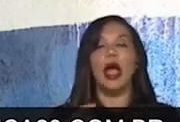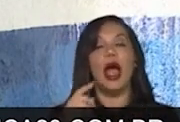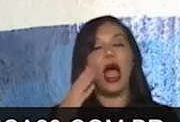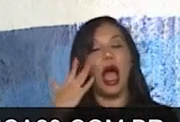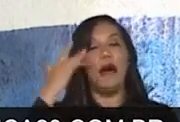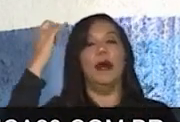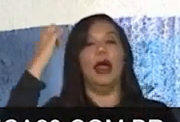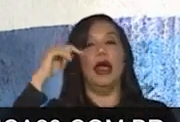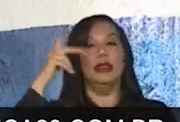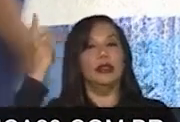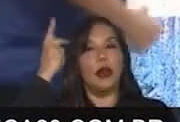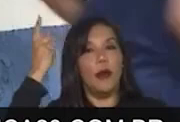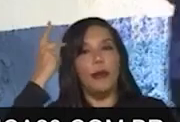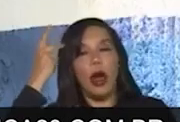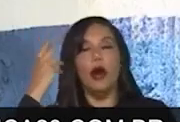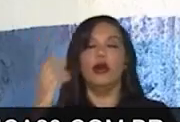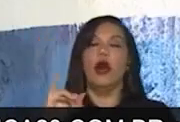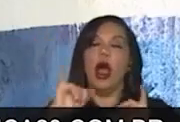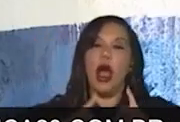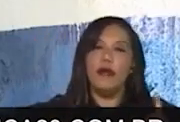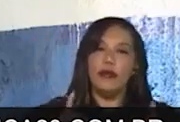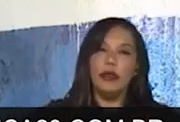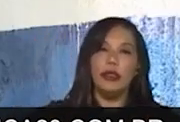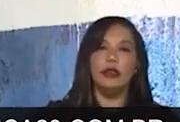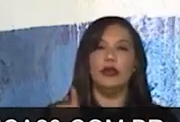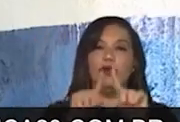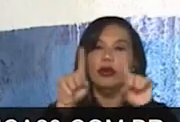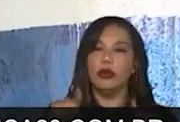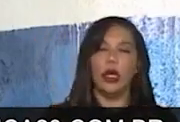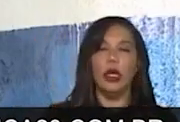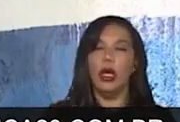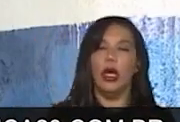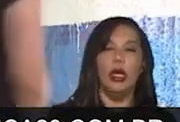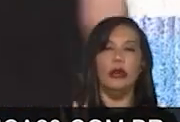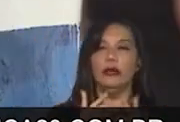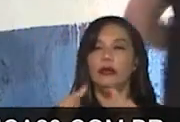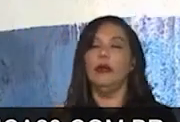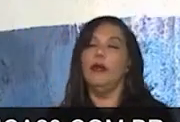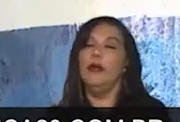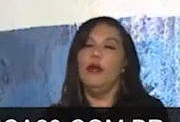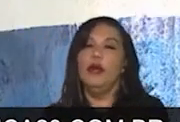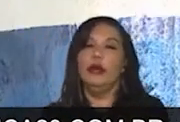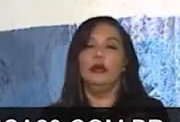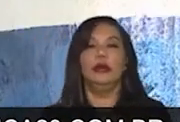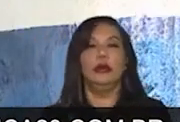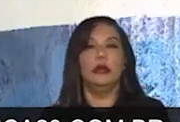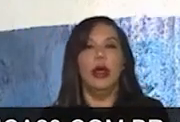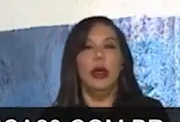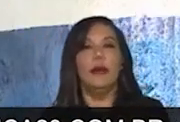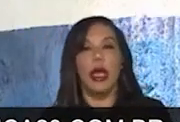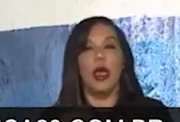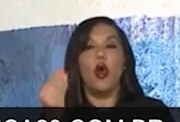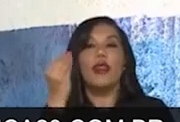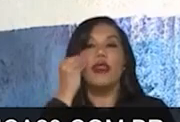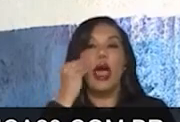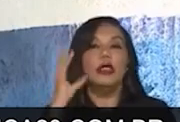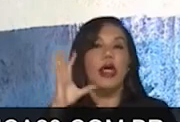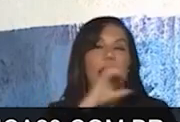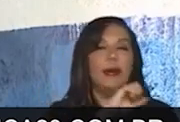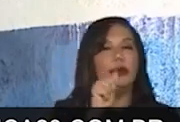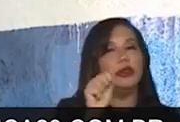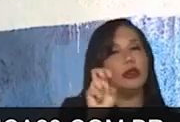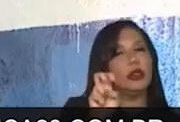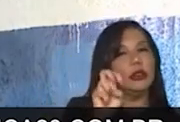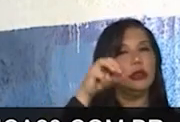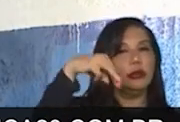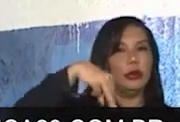mutirão para frequentadores do local e trabalhadores serem imunizados e também terá um teste rápido de 15